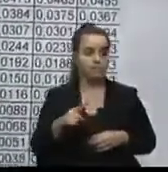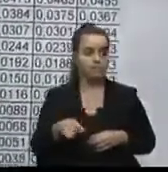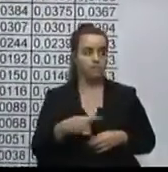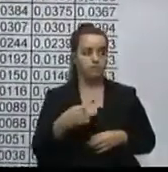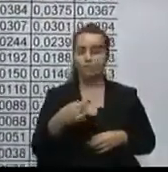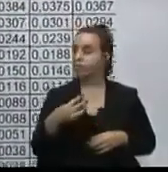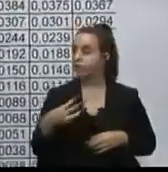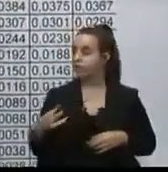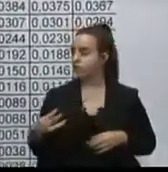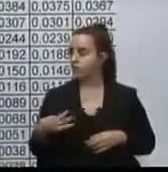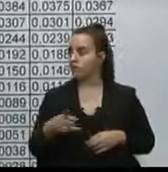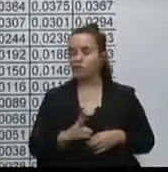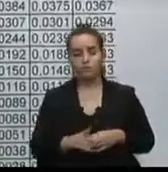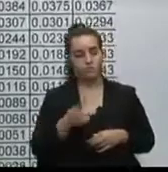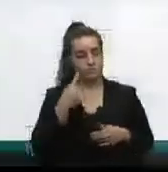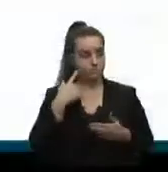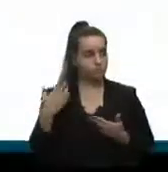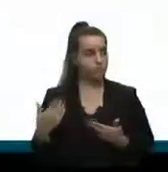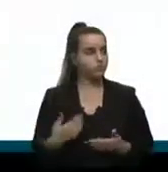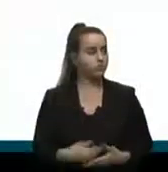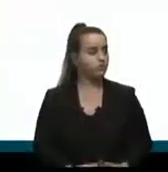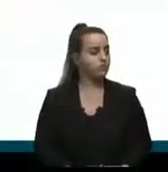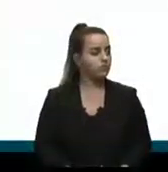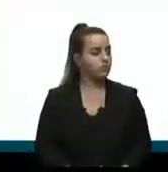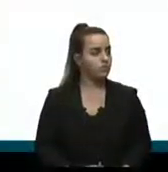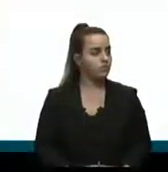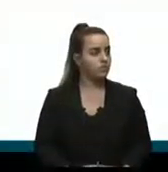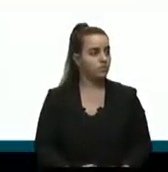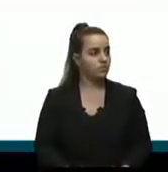2,33. Continue acompanhando no quadro.